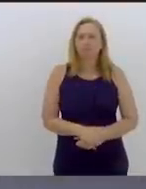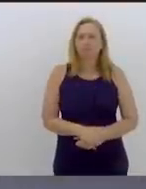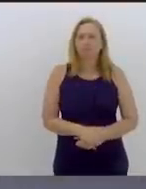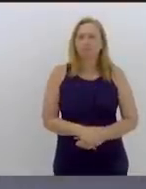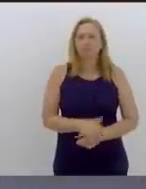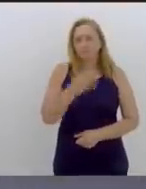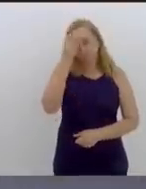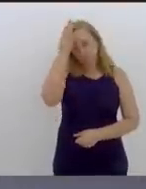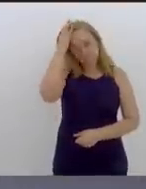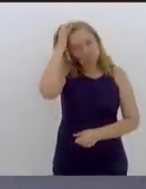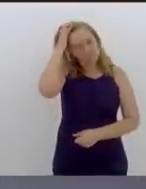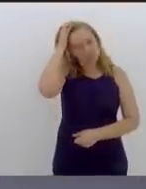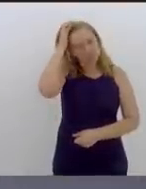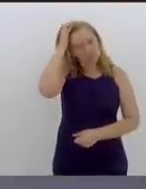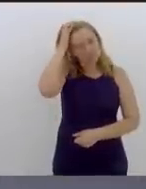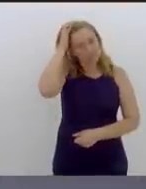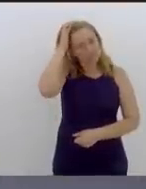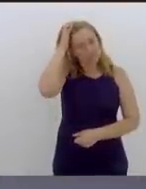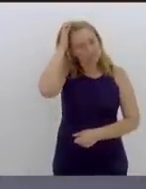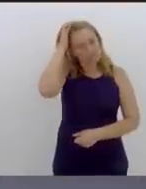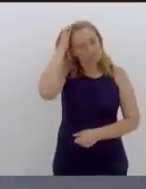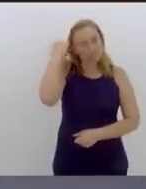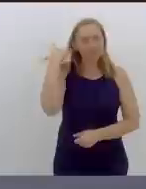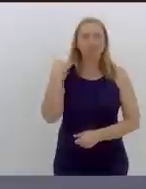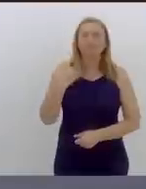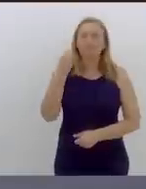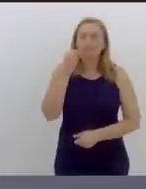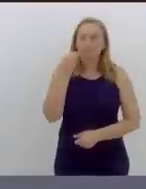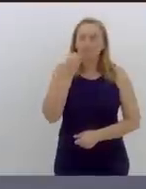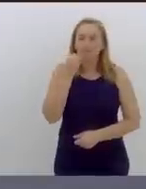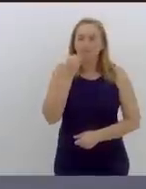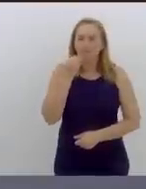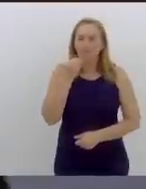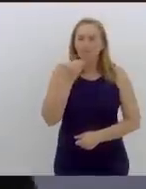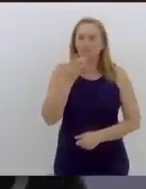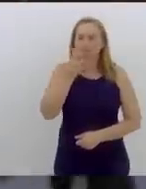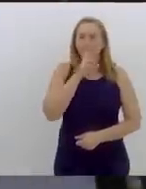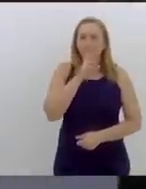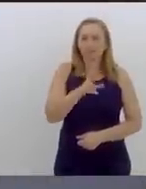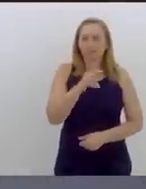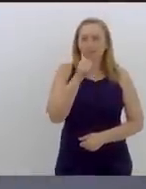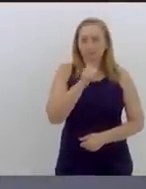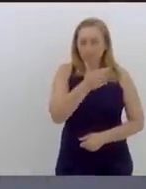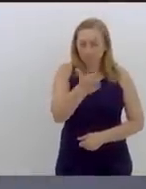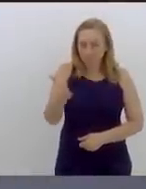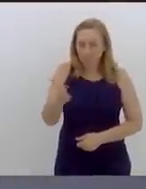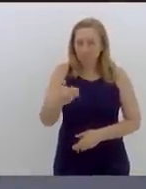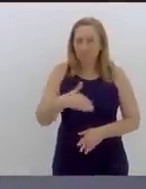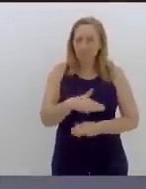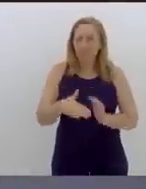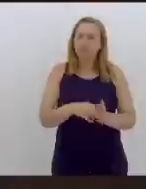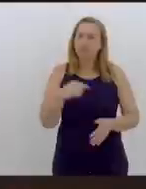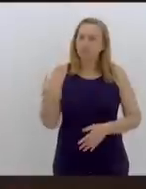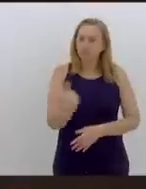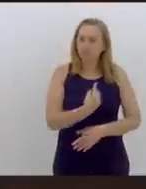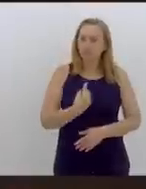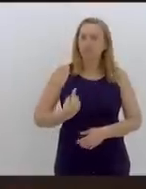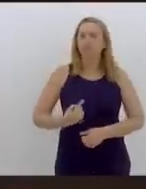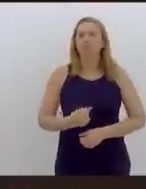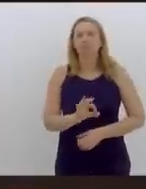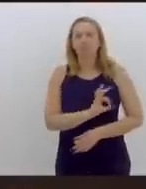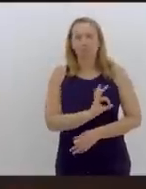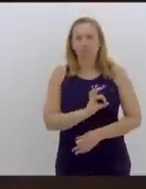é a oportunidade para responder à senhora né Todos nós somos policiais por opção